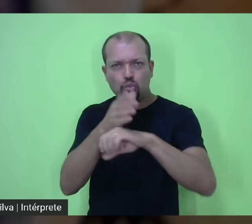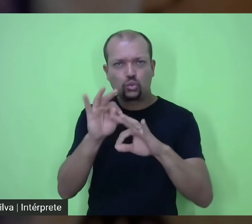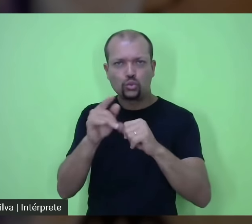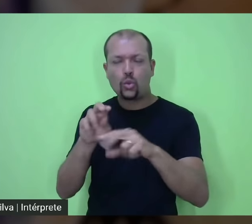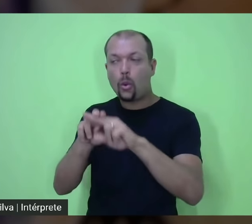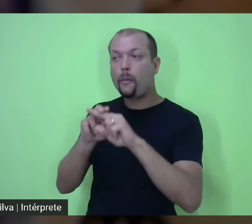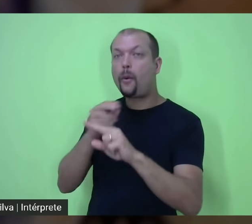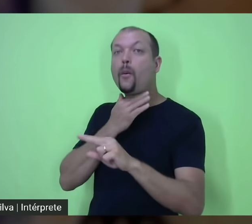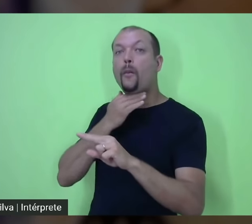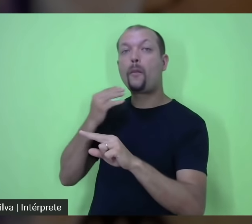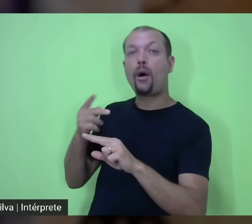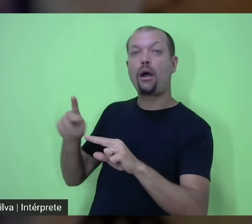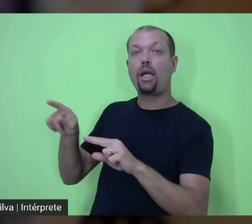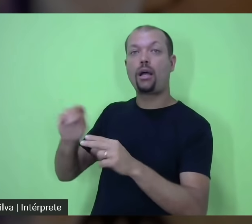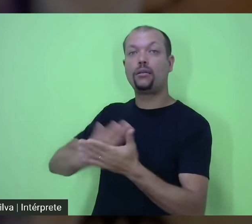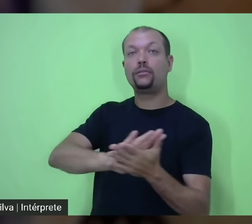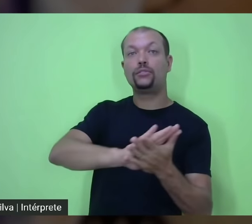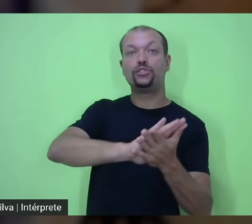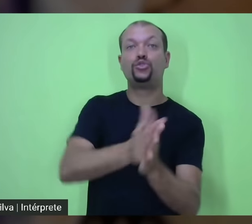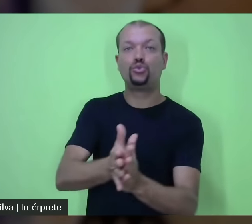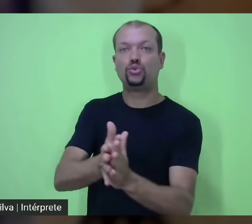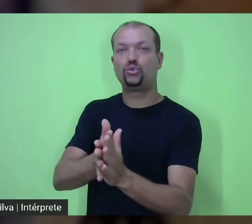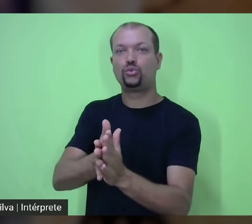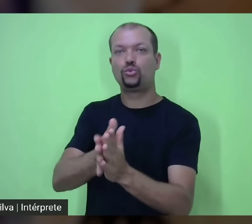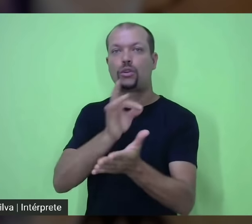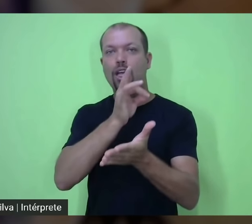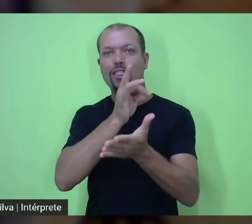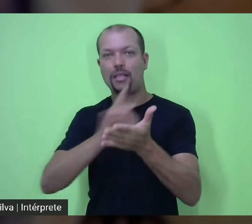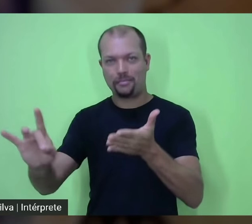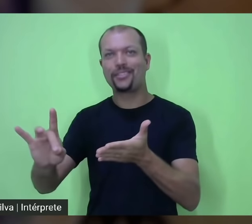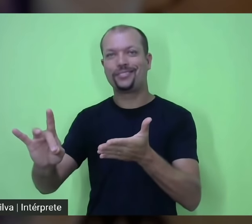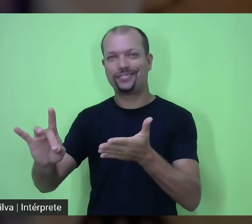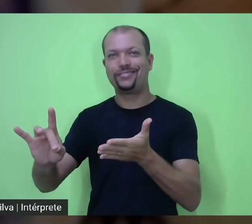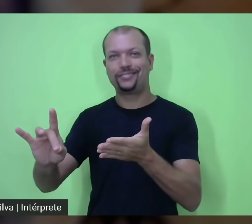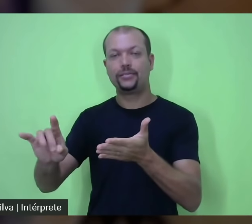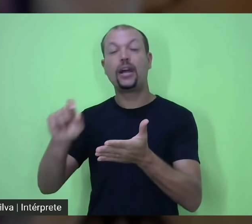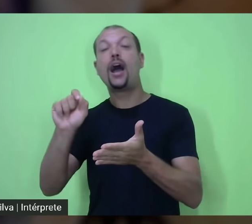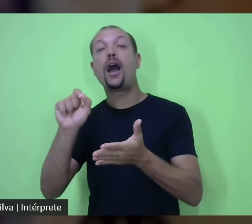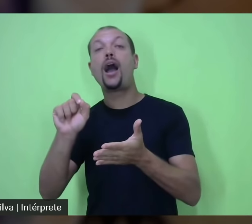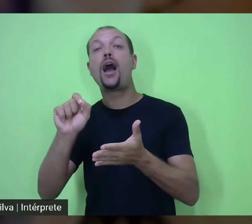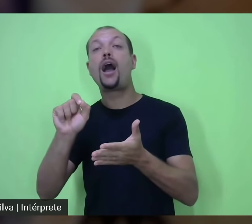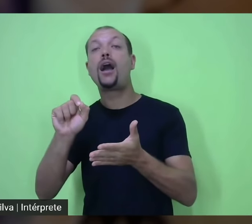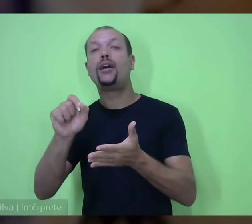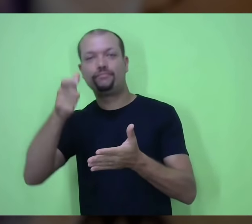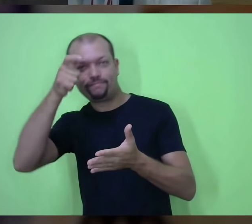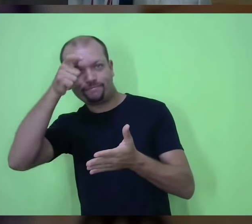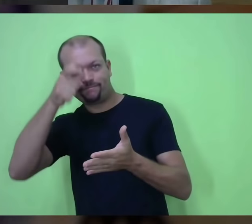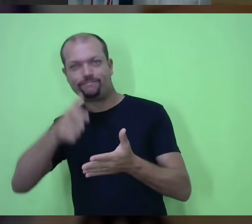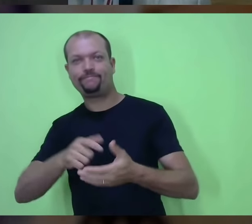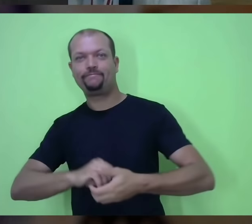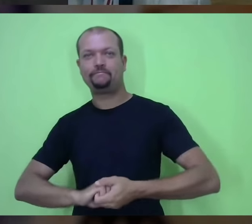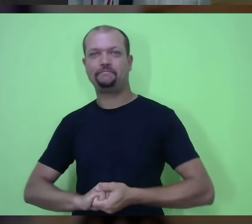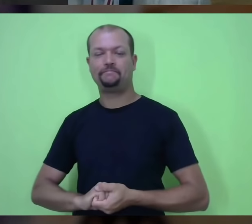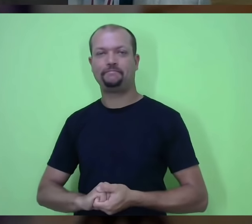por sua morte, destruísse aquele que tem poder da morte, a saber, o